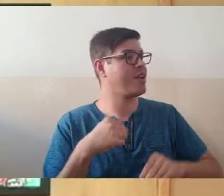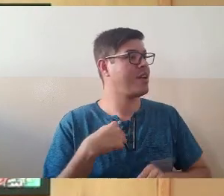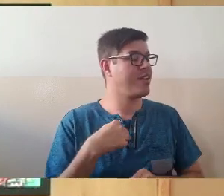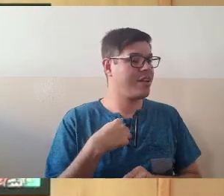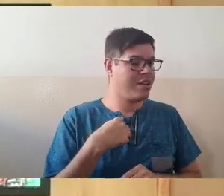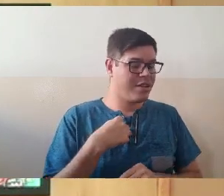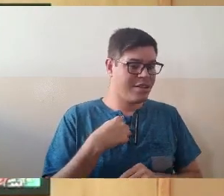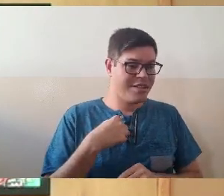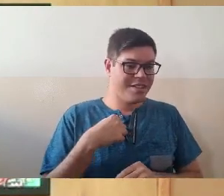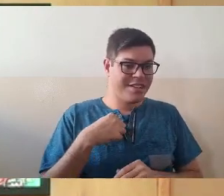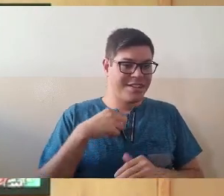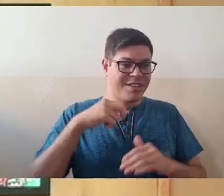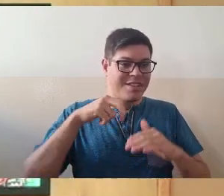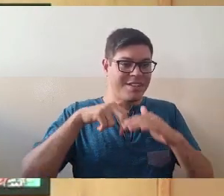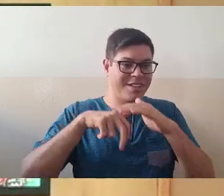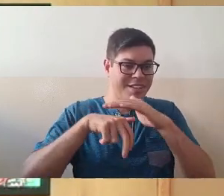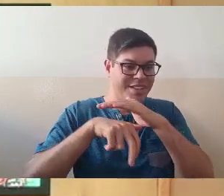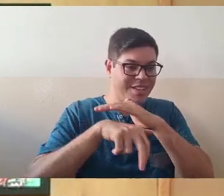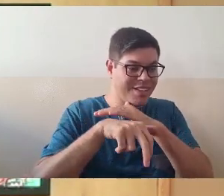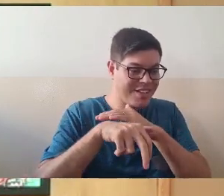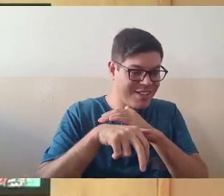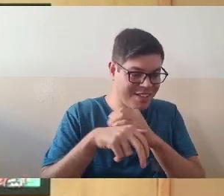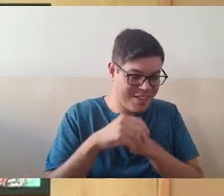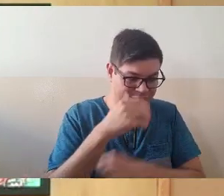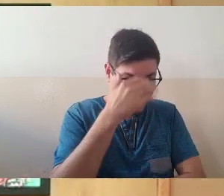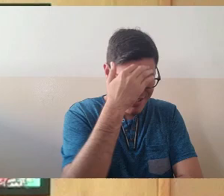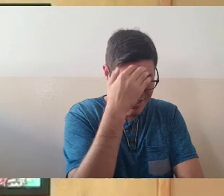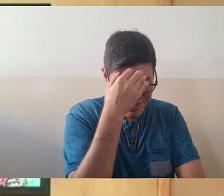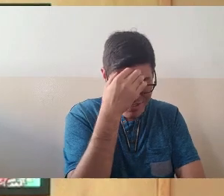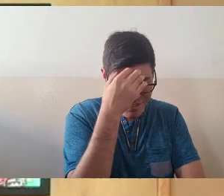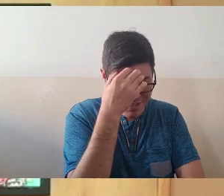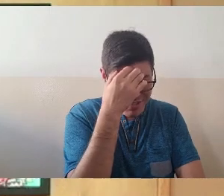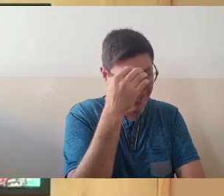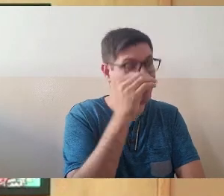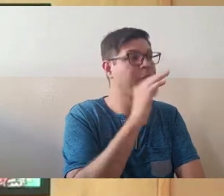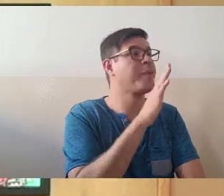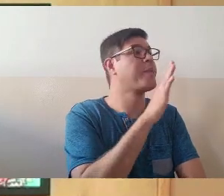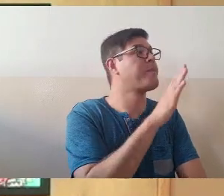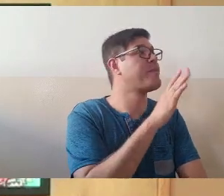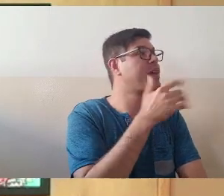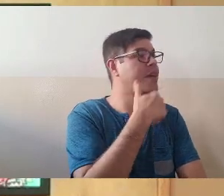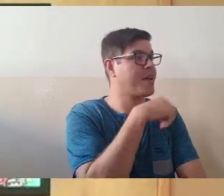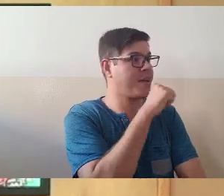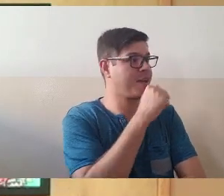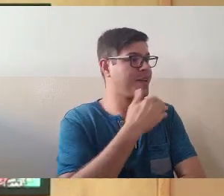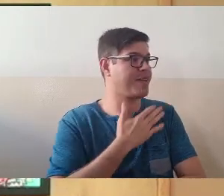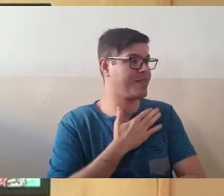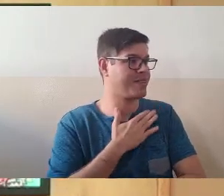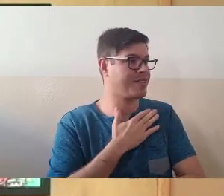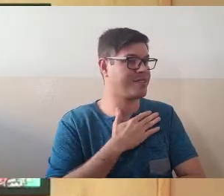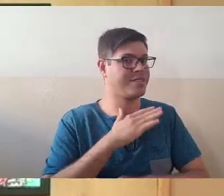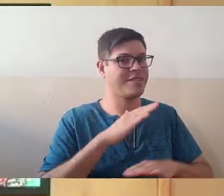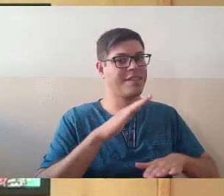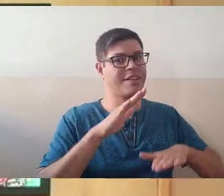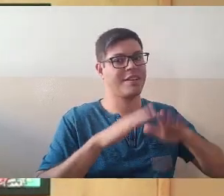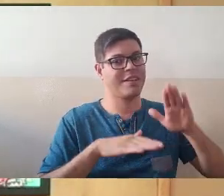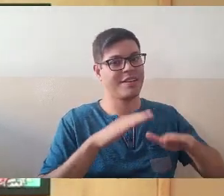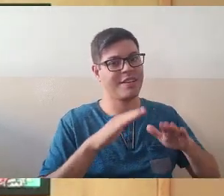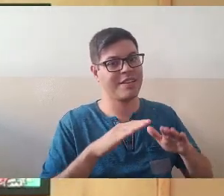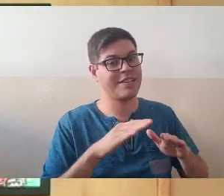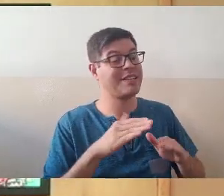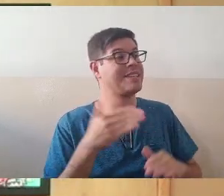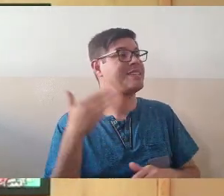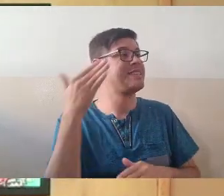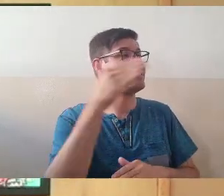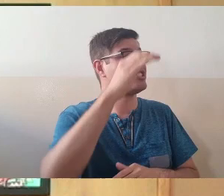da pia da minha mãe e ia embaixo buscar as tampas. Só que a minha mãe, tadinha, a gente não tinha muita da panela. Eu gostava de ir na casa da tia